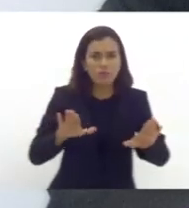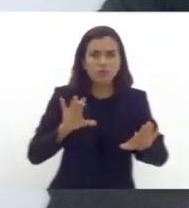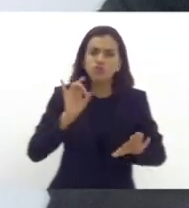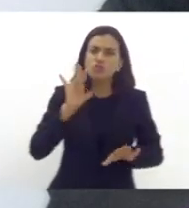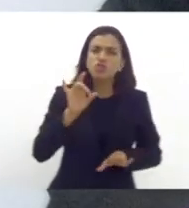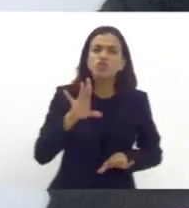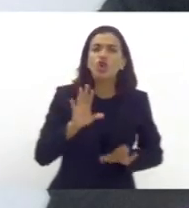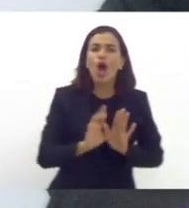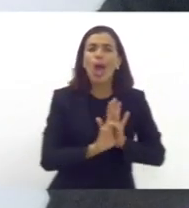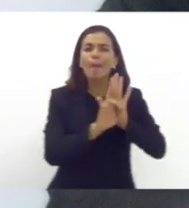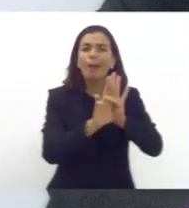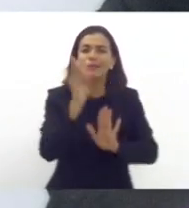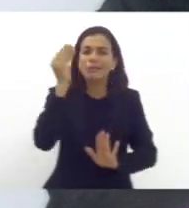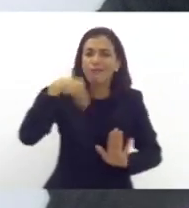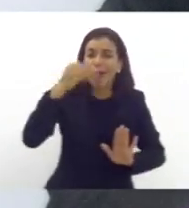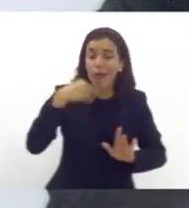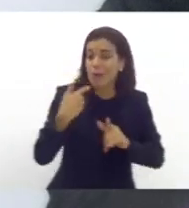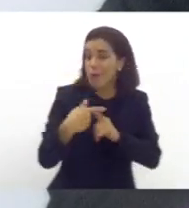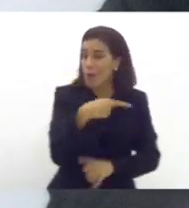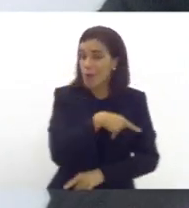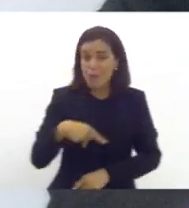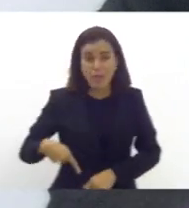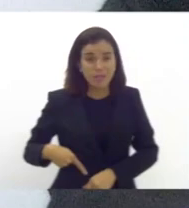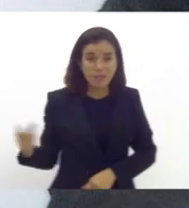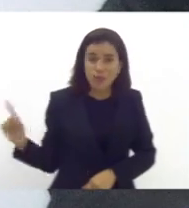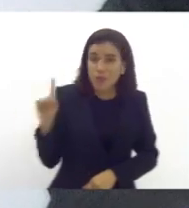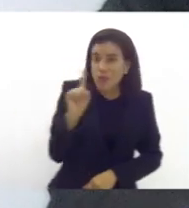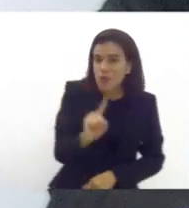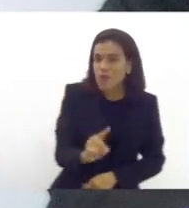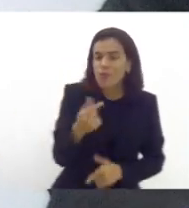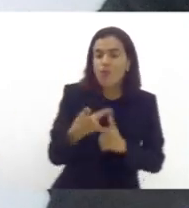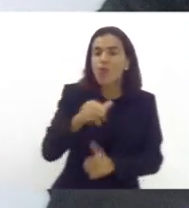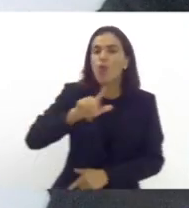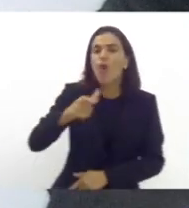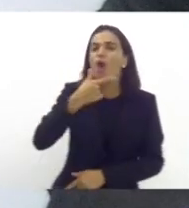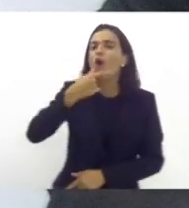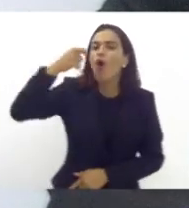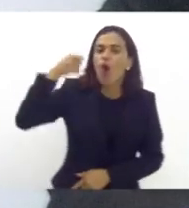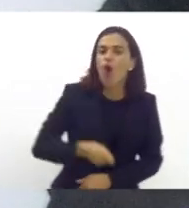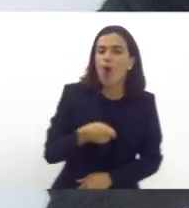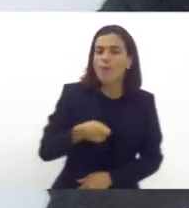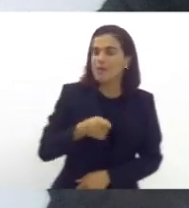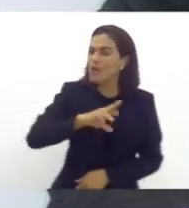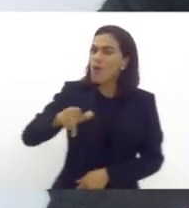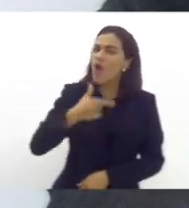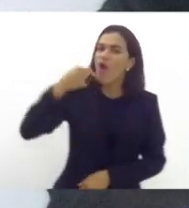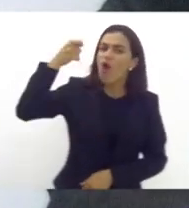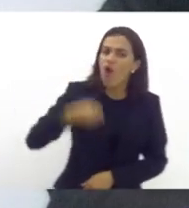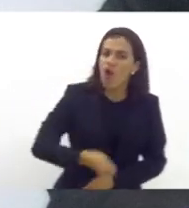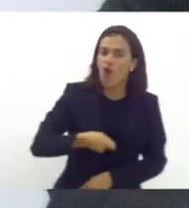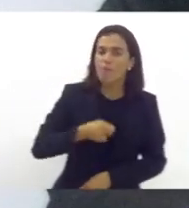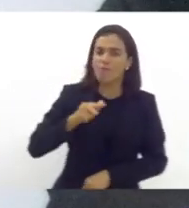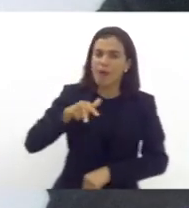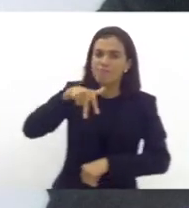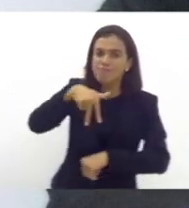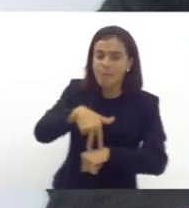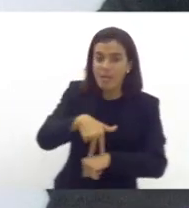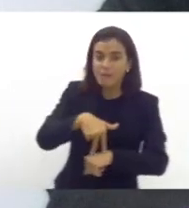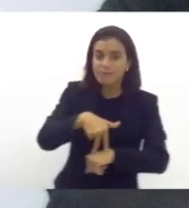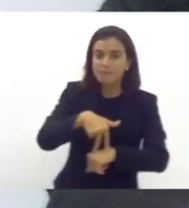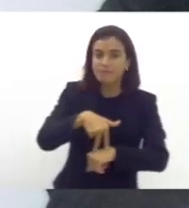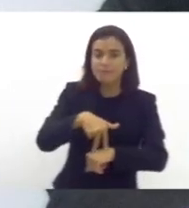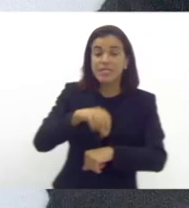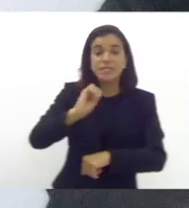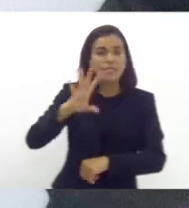um bucha para cá porque o presidente mesmo não vem porque não é homem para vir a gente tem que começar falando assim não é homem para vir mas não vem se não for